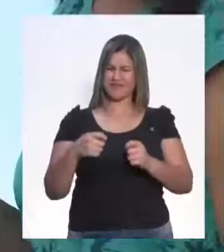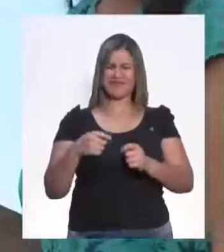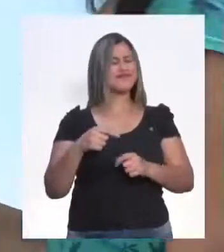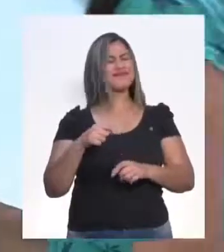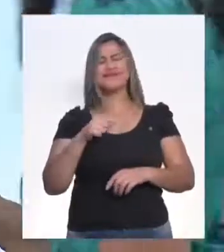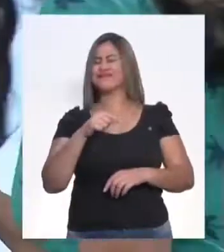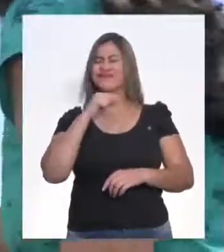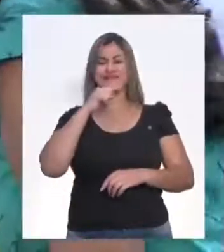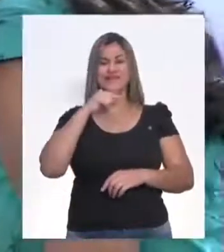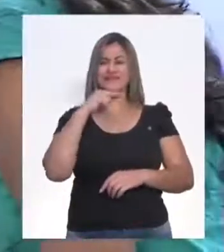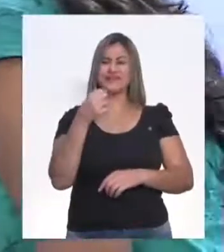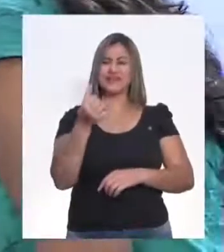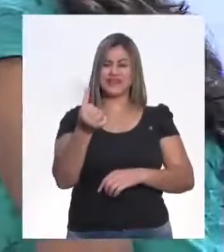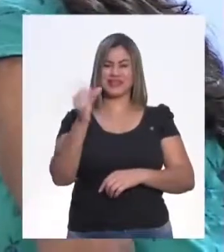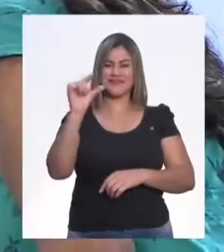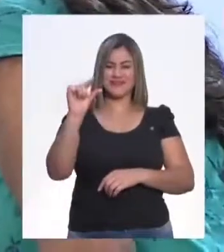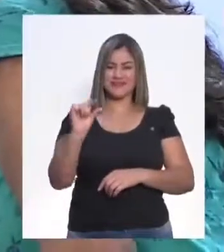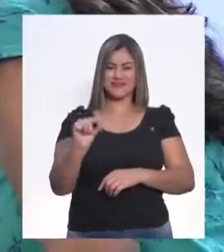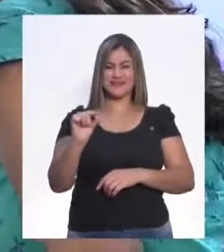6 é pequeno. Então,